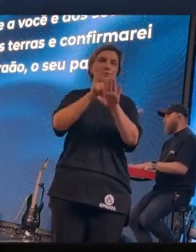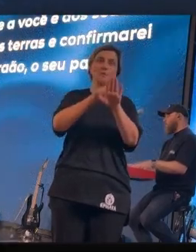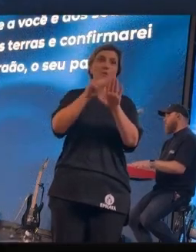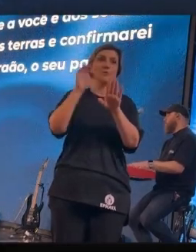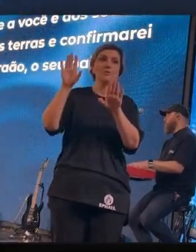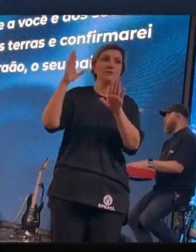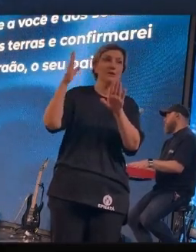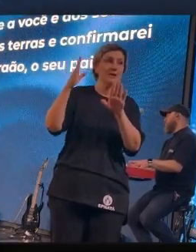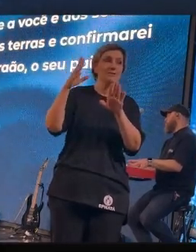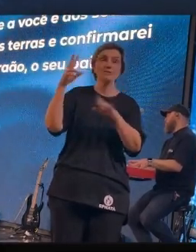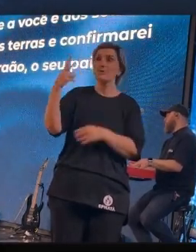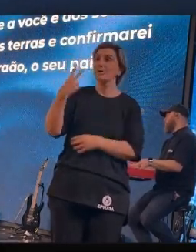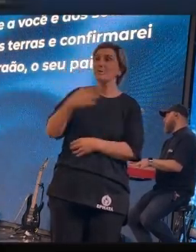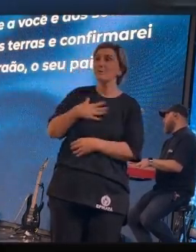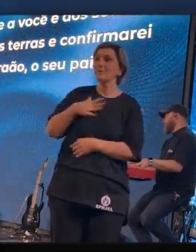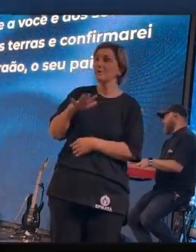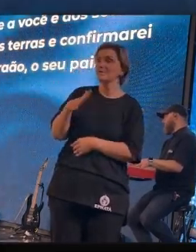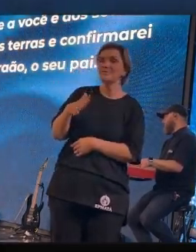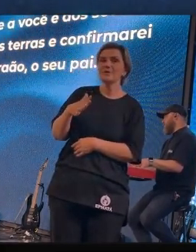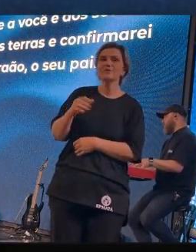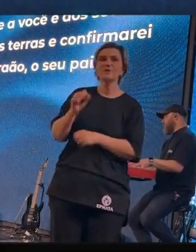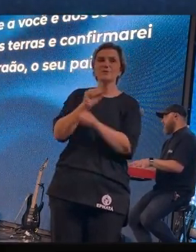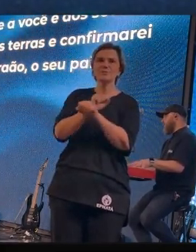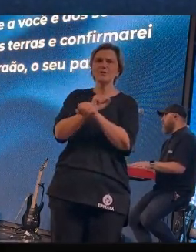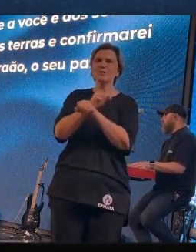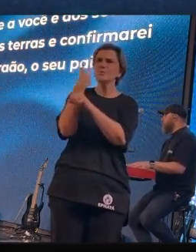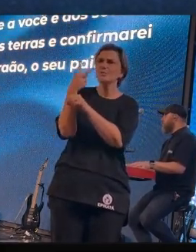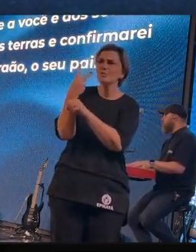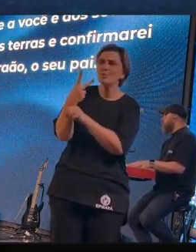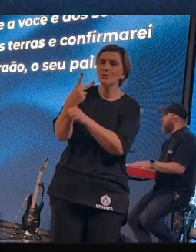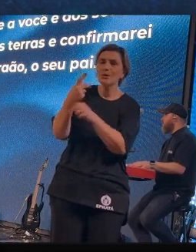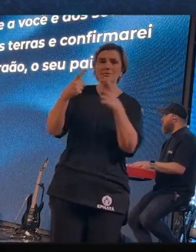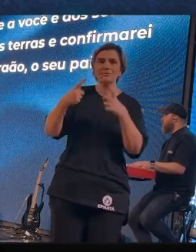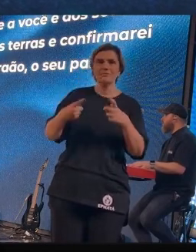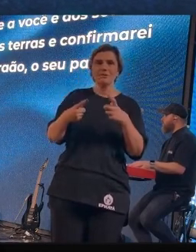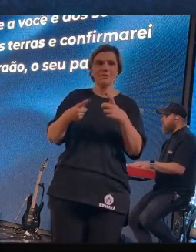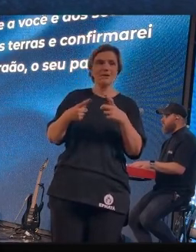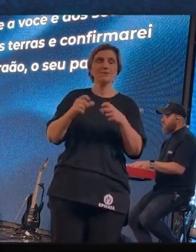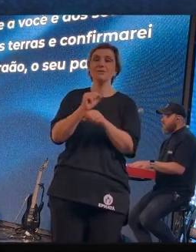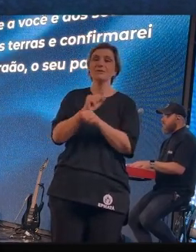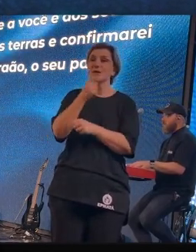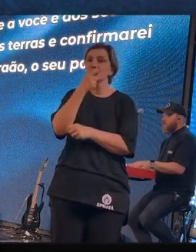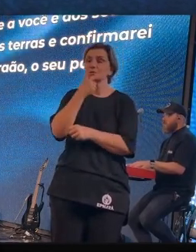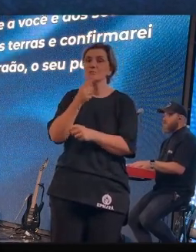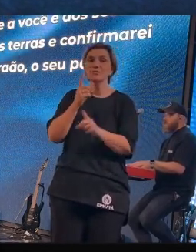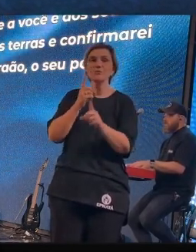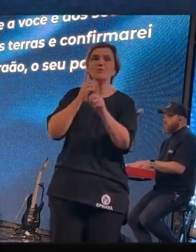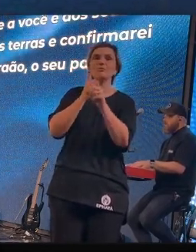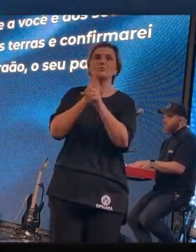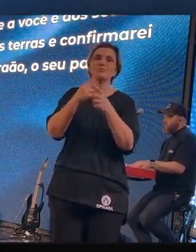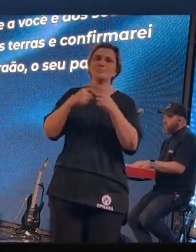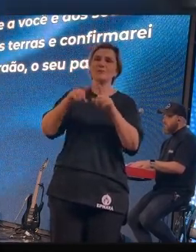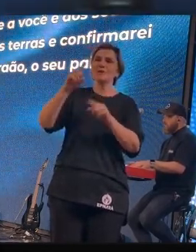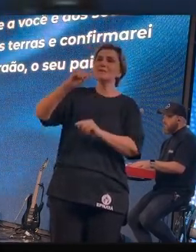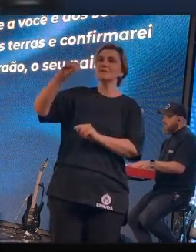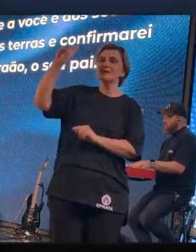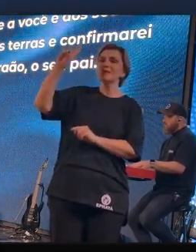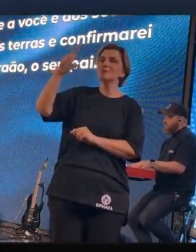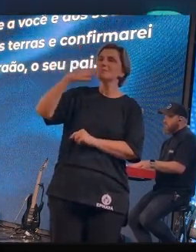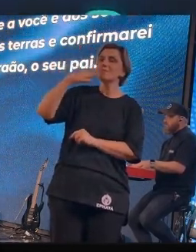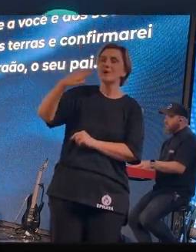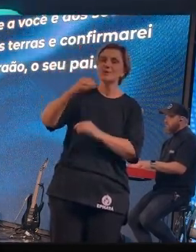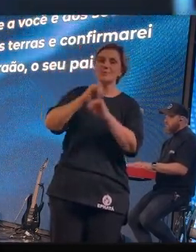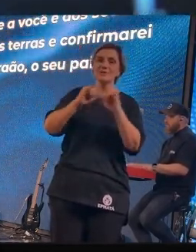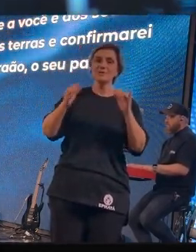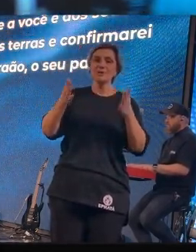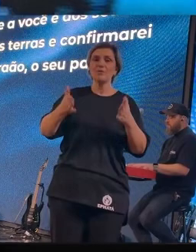acontece. Olha para mim, muitas vezes nós paramos de procurar naquele lugar, uma vez que nós não encontramos. Mas Deus me pede para te